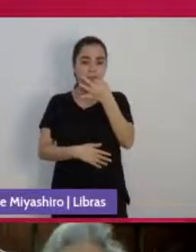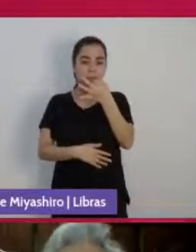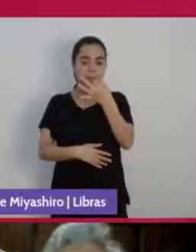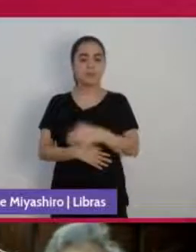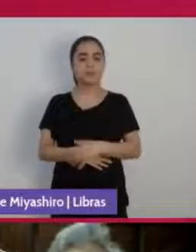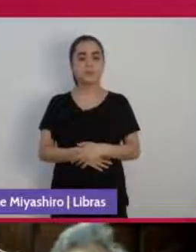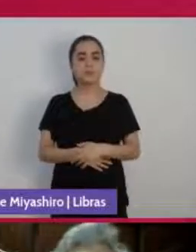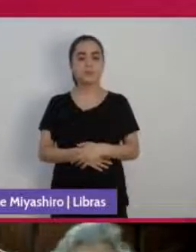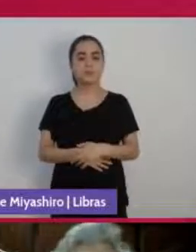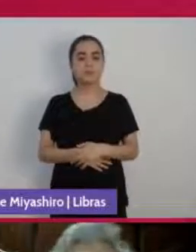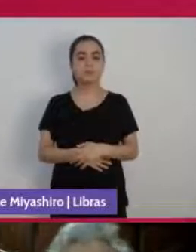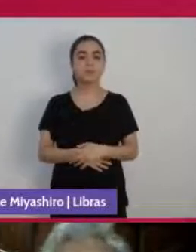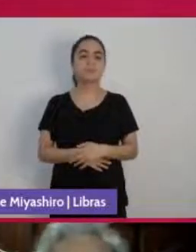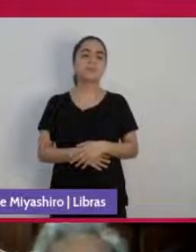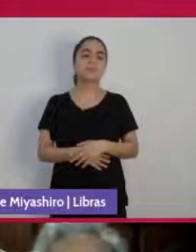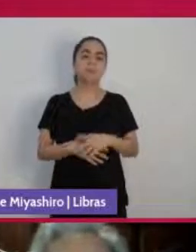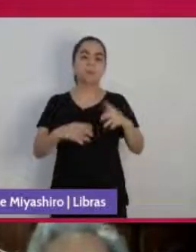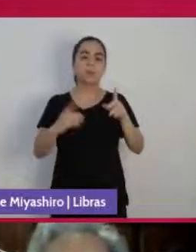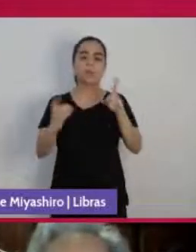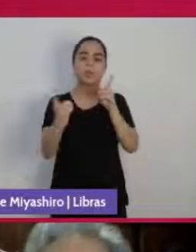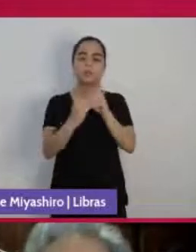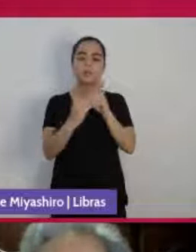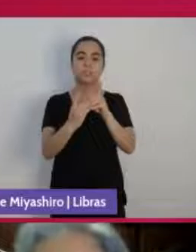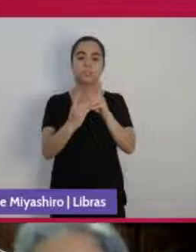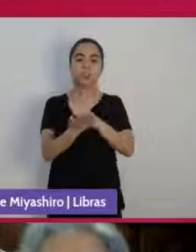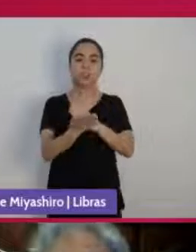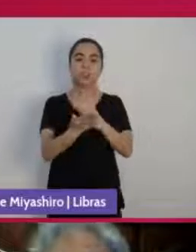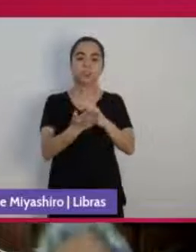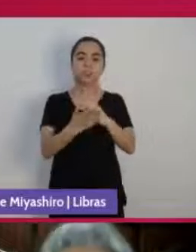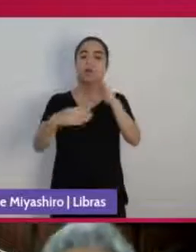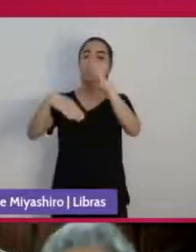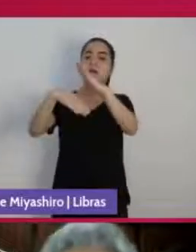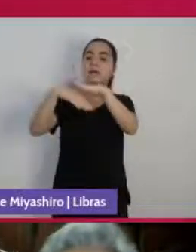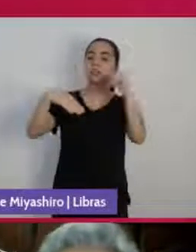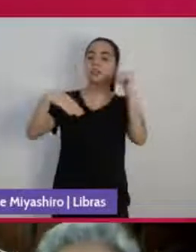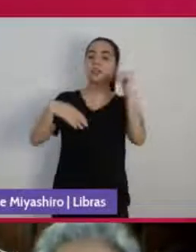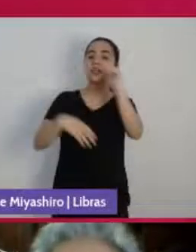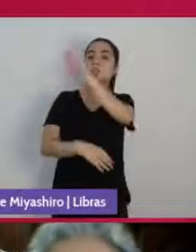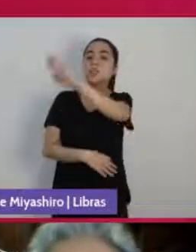o atendimento inicia no momento da chamada da nossa cliente,